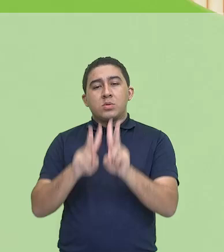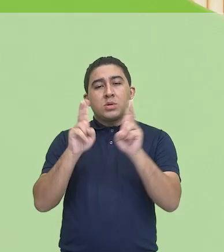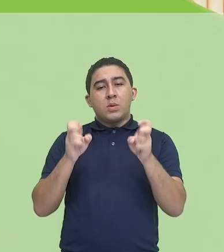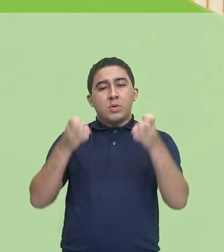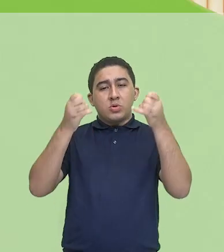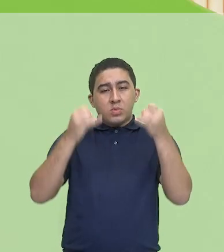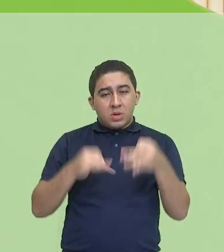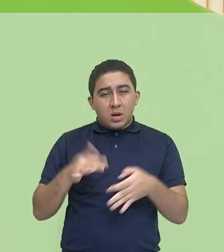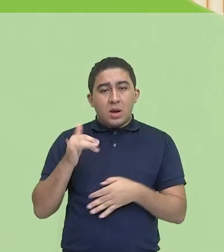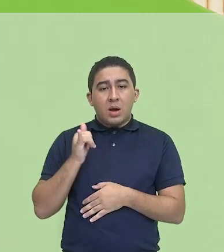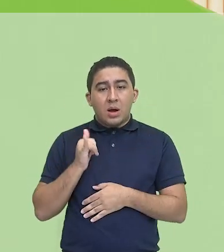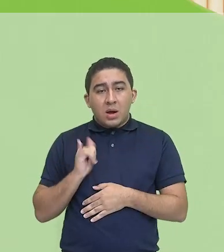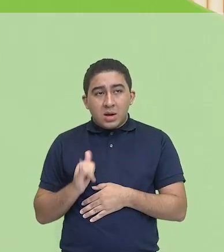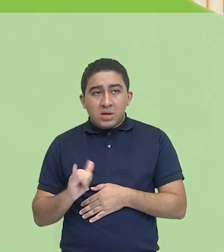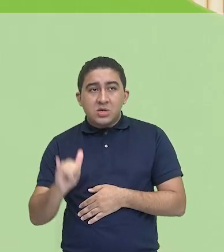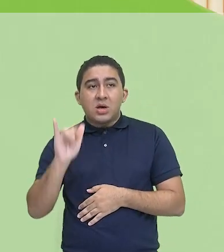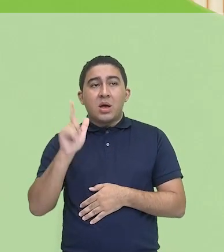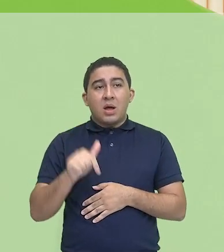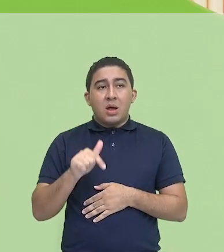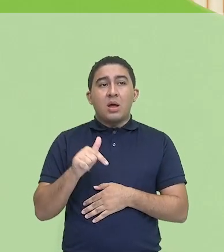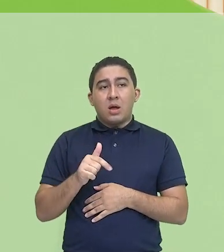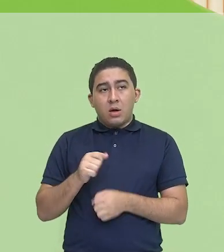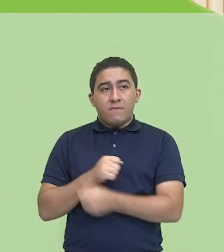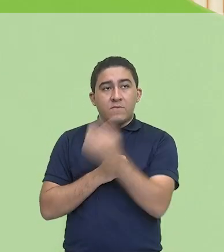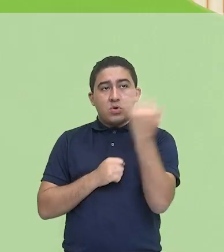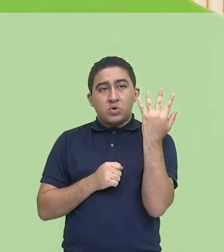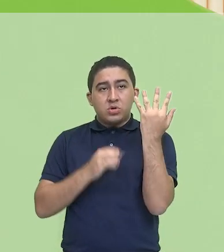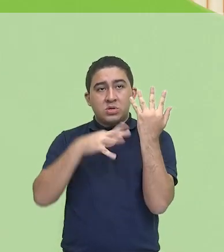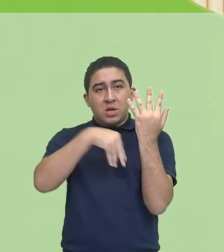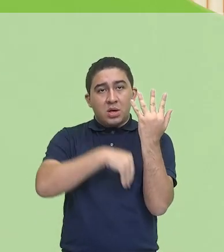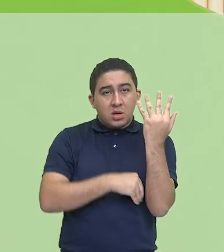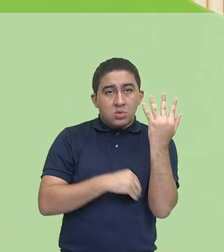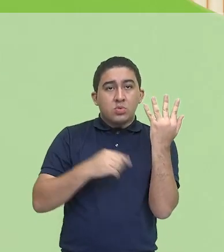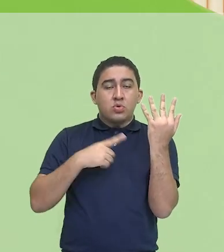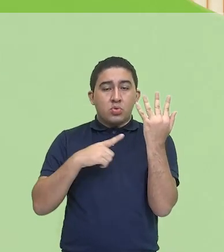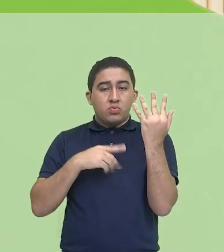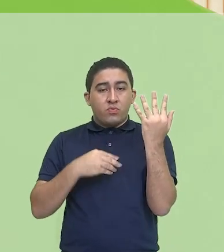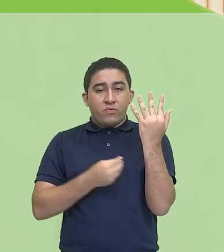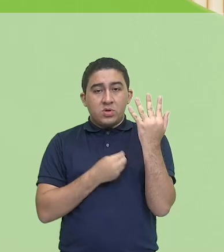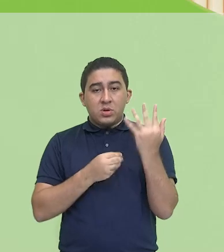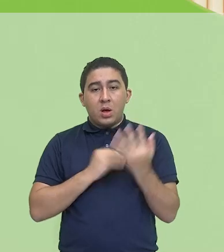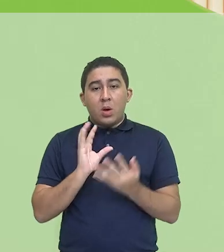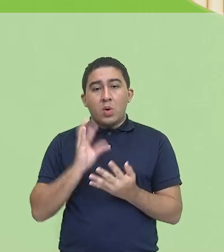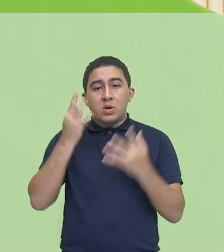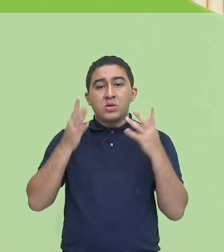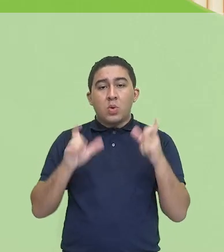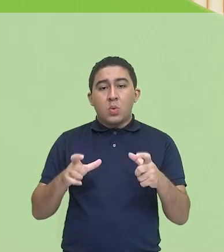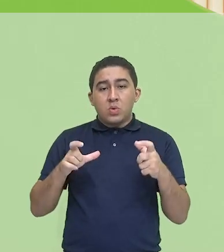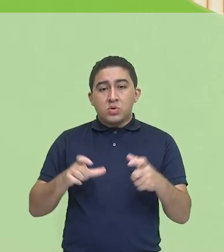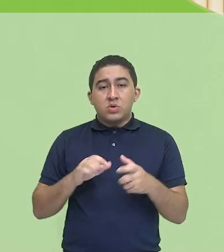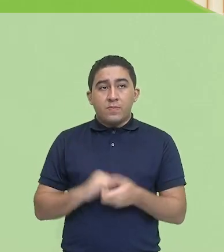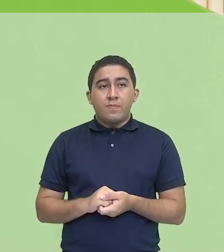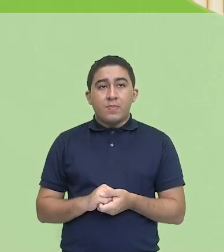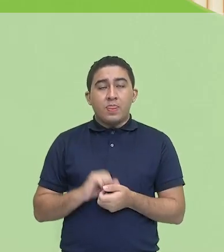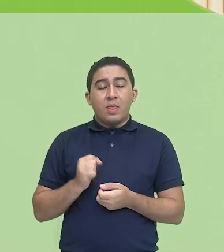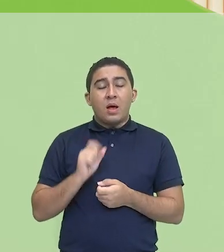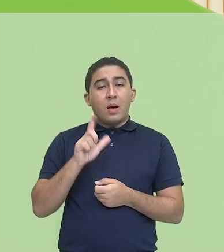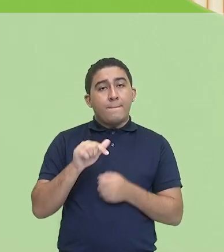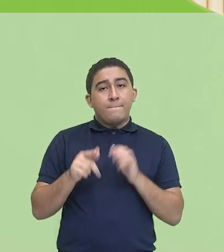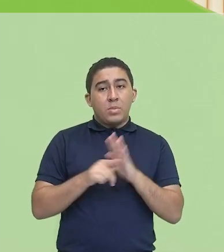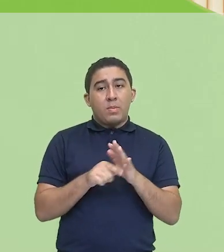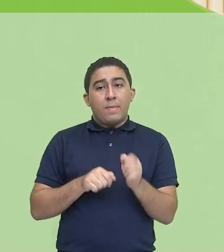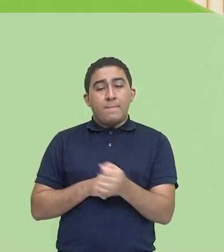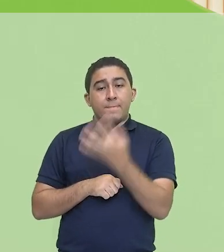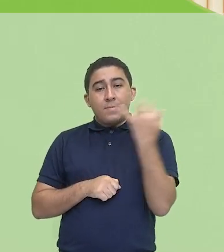fluxo de energia com fotossíntese dentro dos seres vivos, que acontece na parte da planta onde ocorre